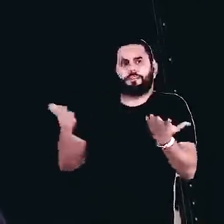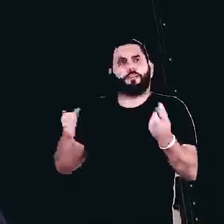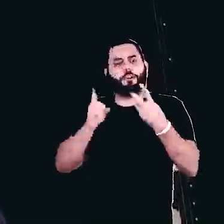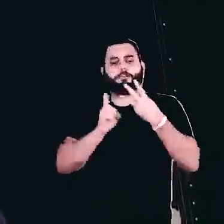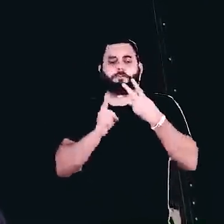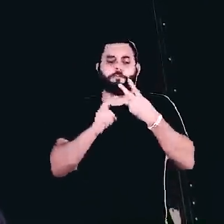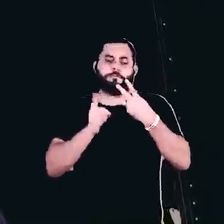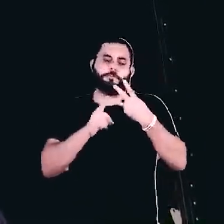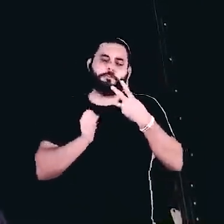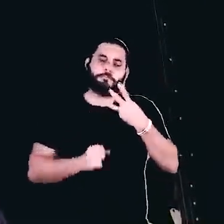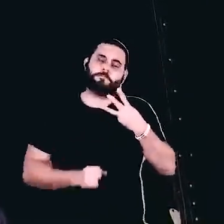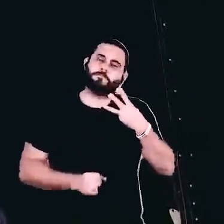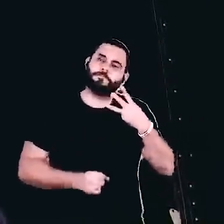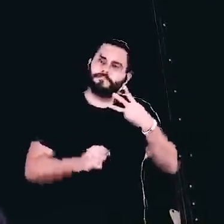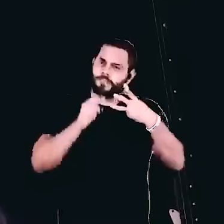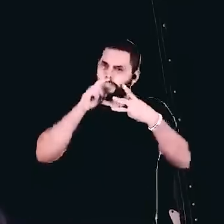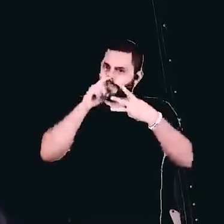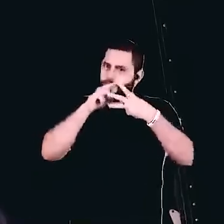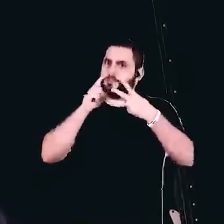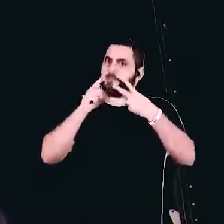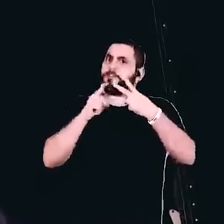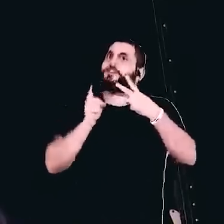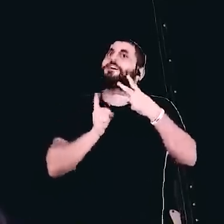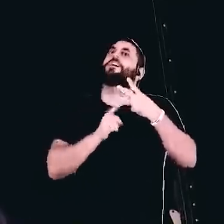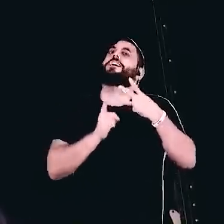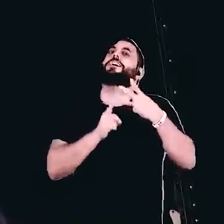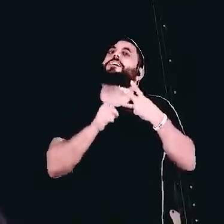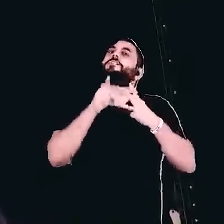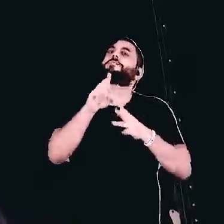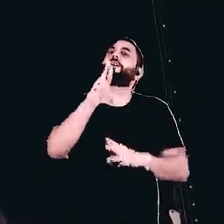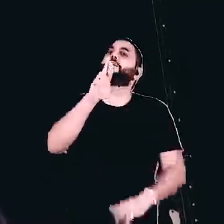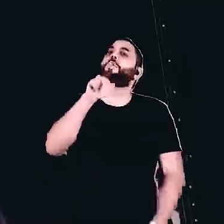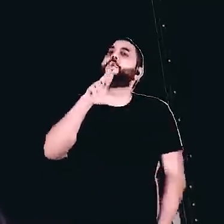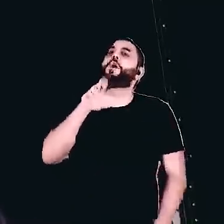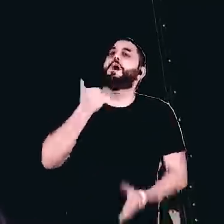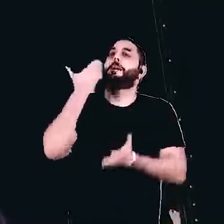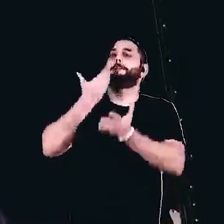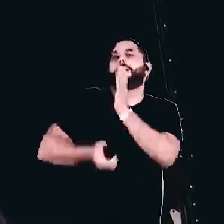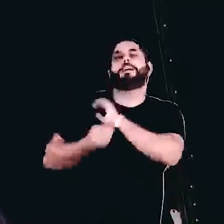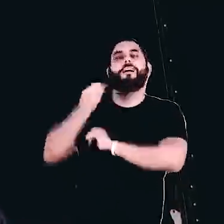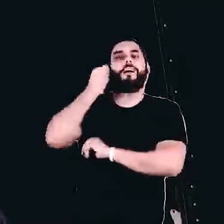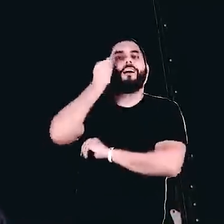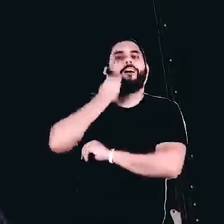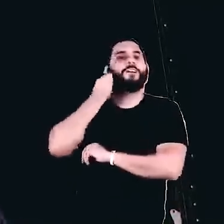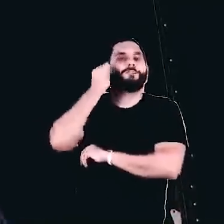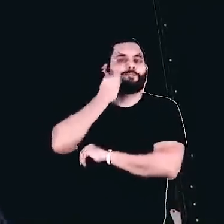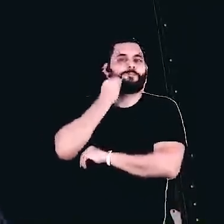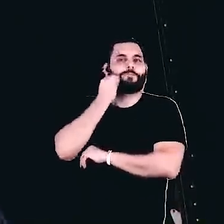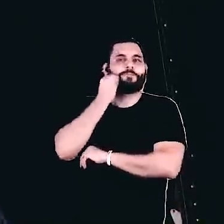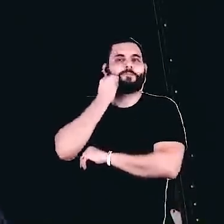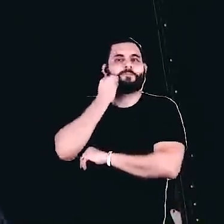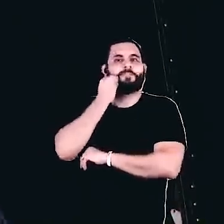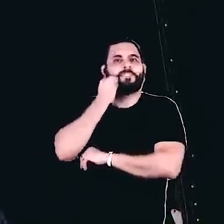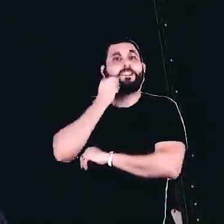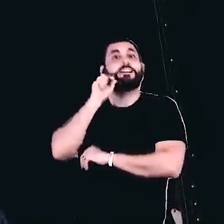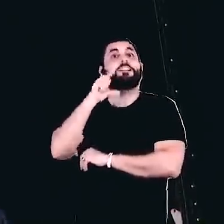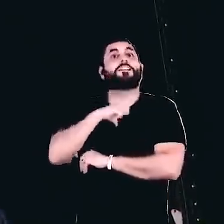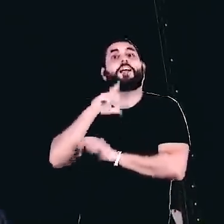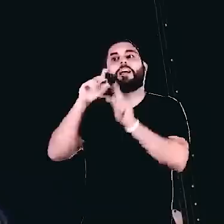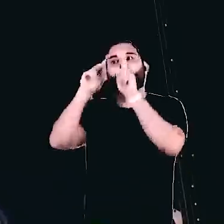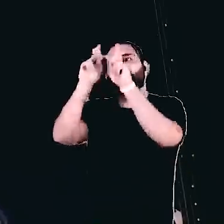do texto. Terceira lição que esse texto nos ensina. Você nunca deve perder a oportunidade de ser um